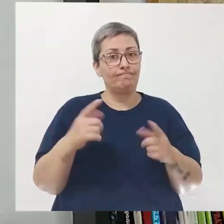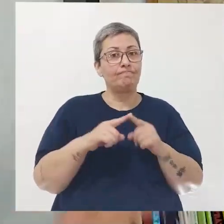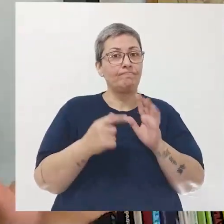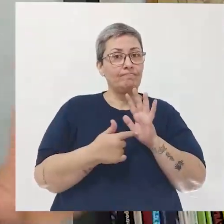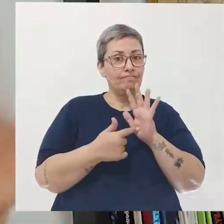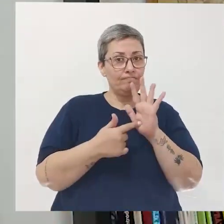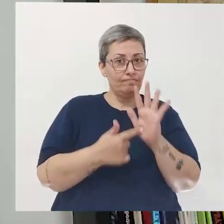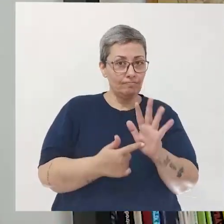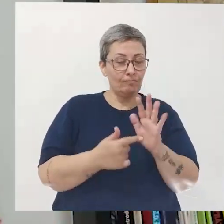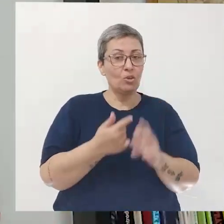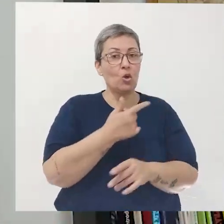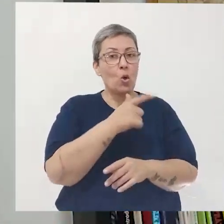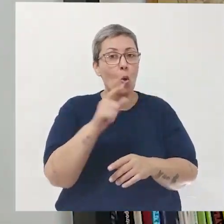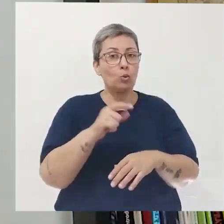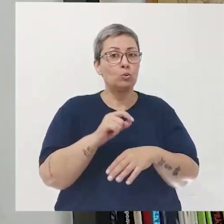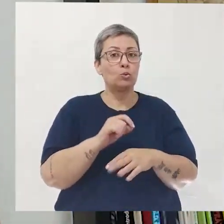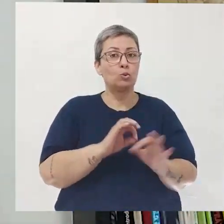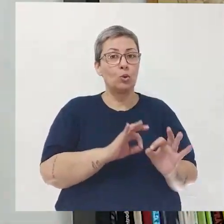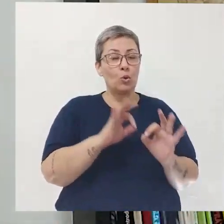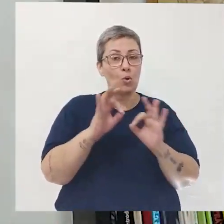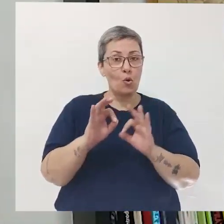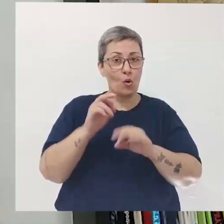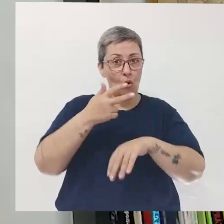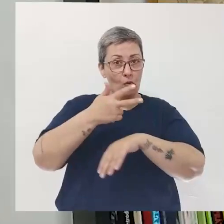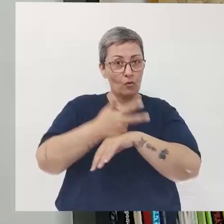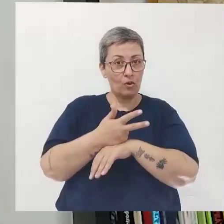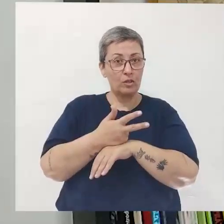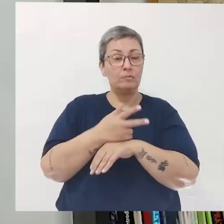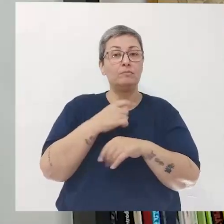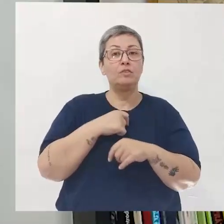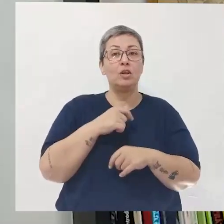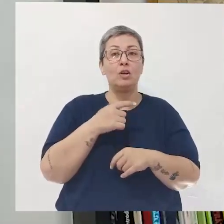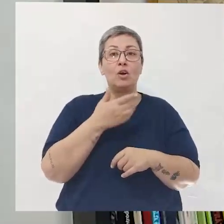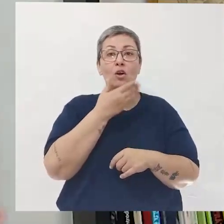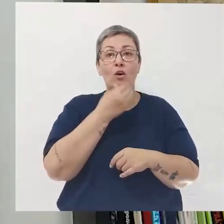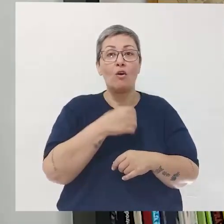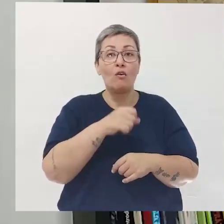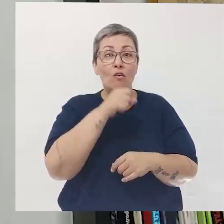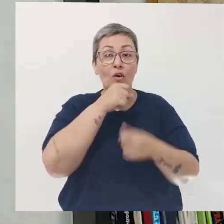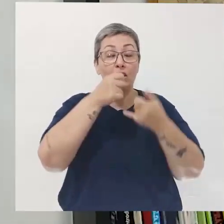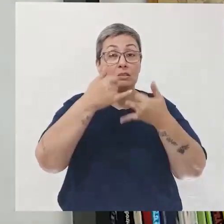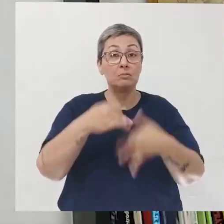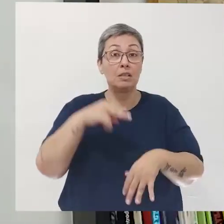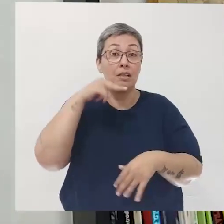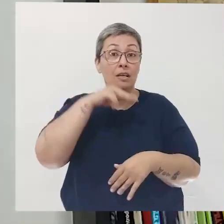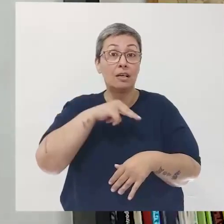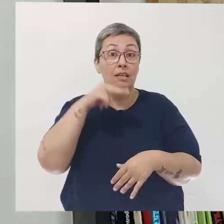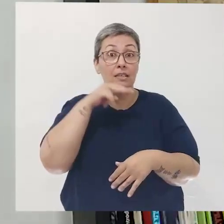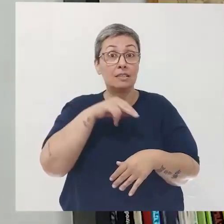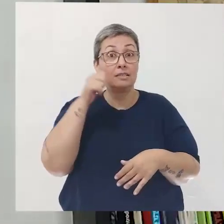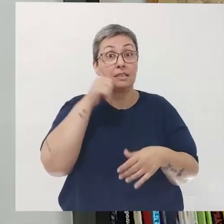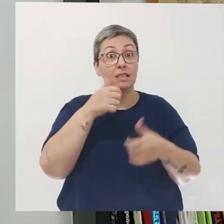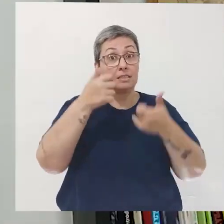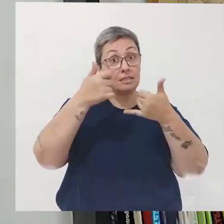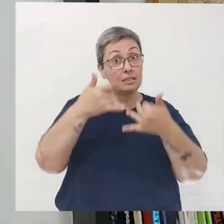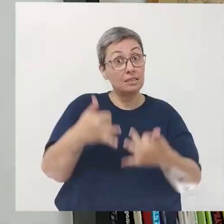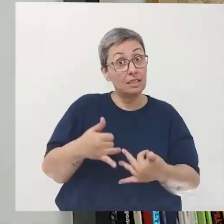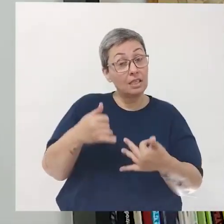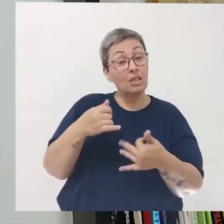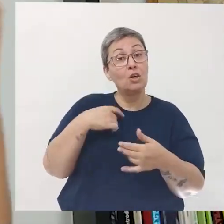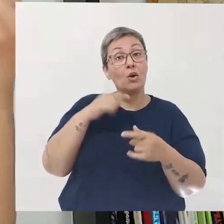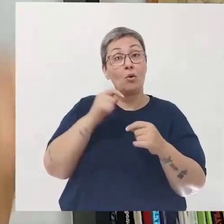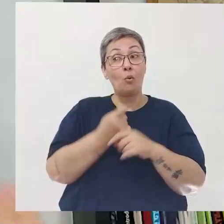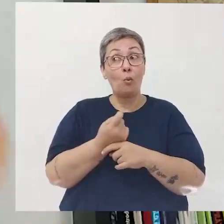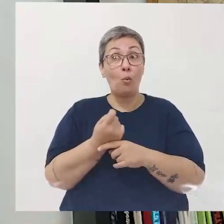clandestinas. Eu vou mostrar pra vocês um outro vídeo, uma animação, onde um avô explica pra sua neta sobre o